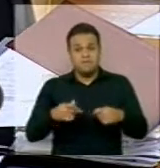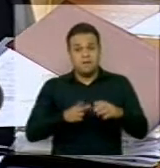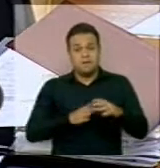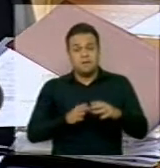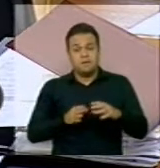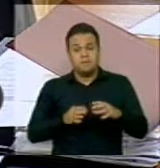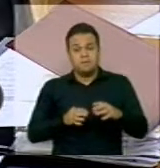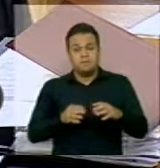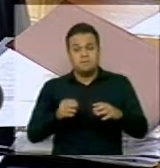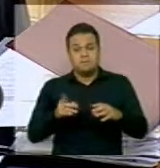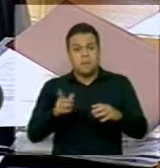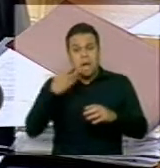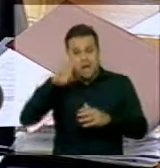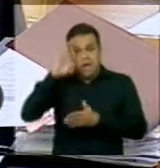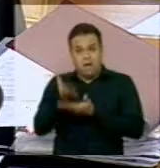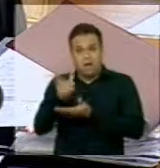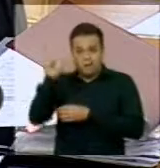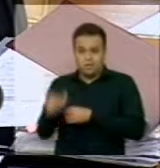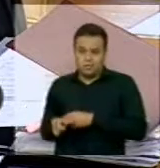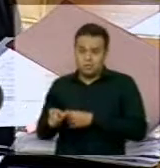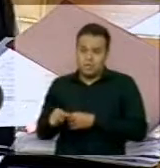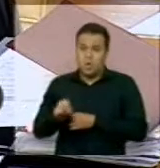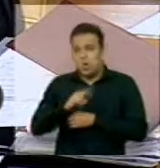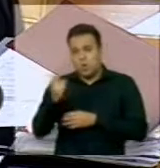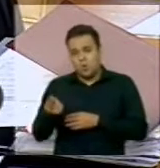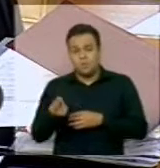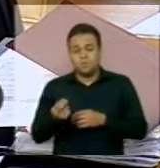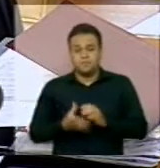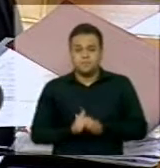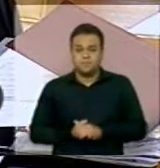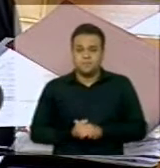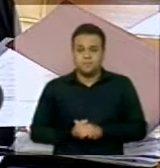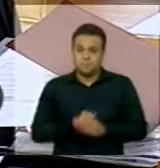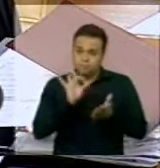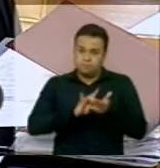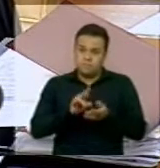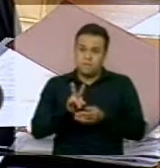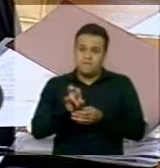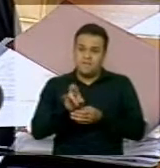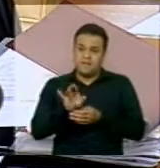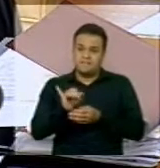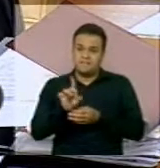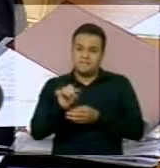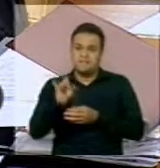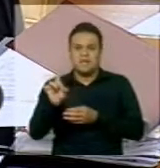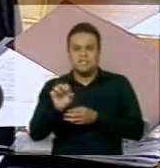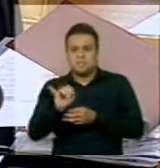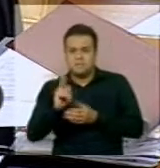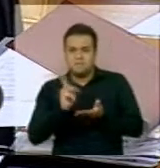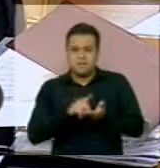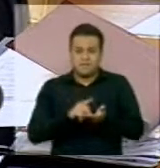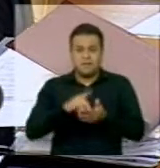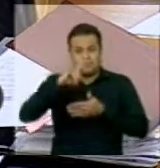a sua boa fé e uma presunção juris tanto de veracidade e juridicidade dessa declaração,